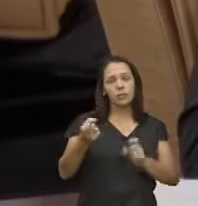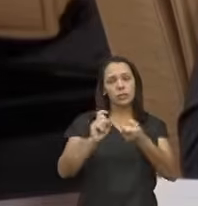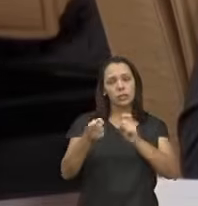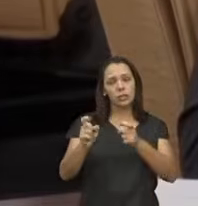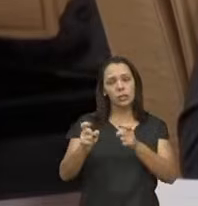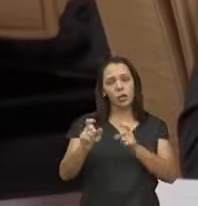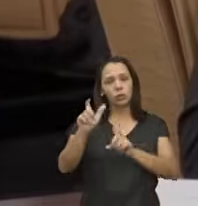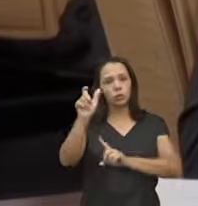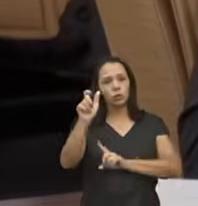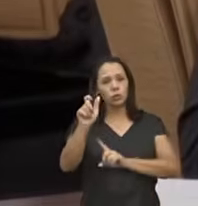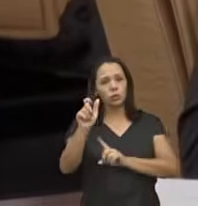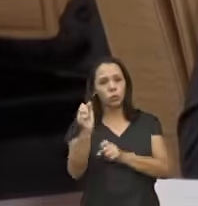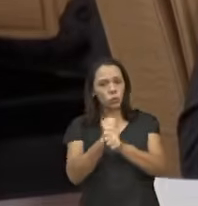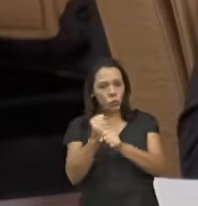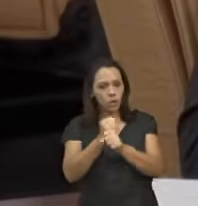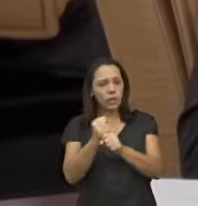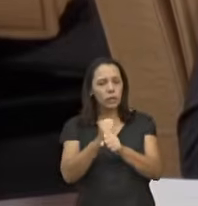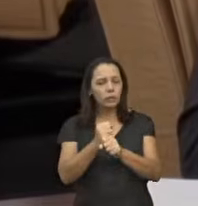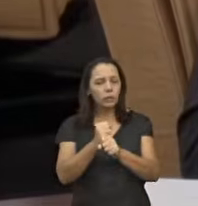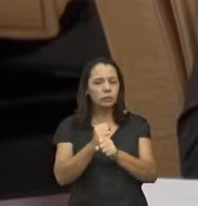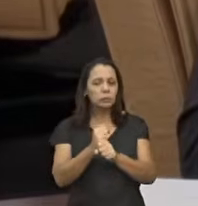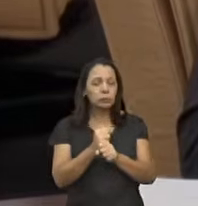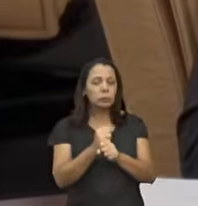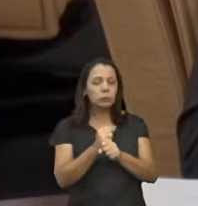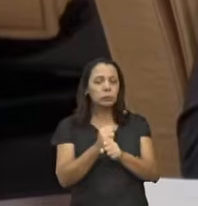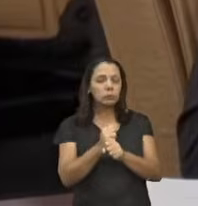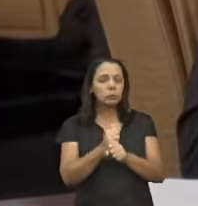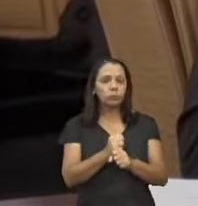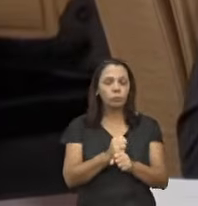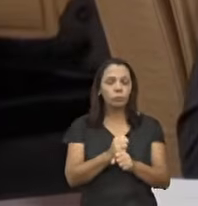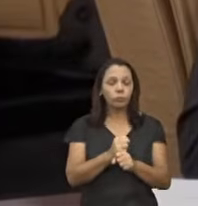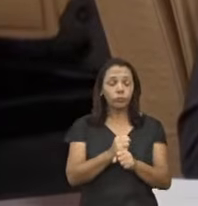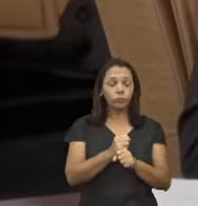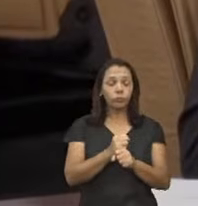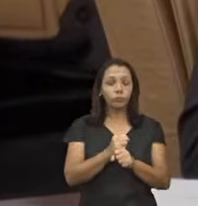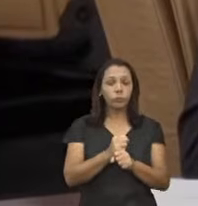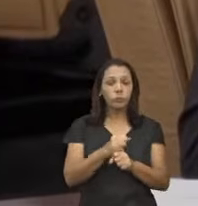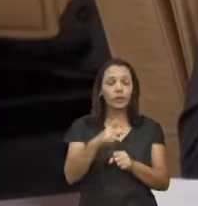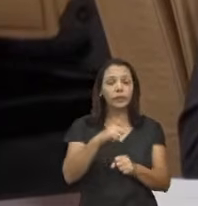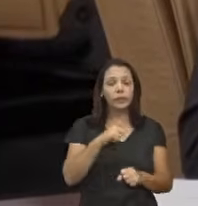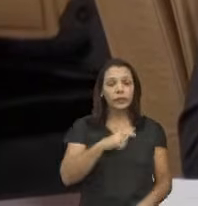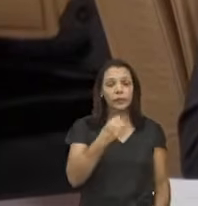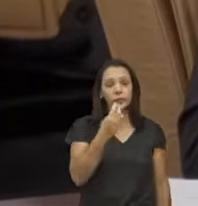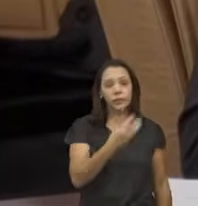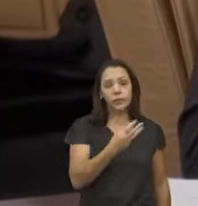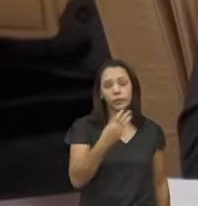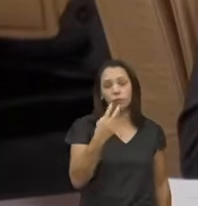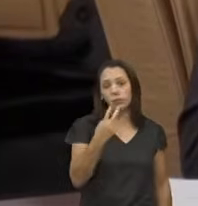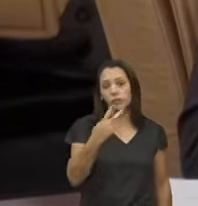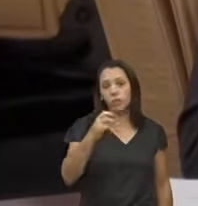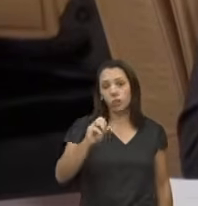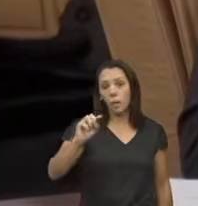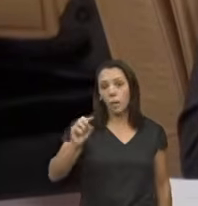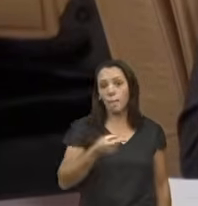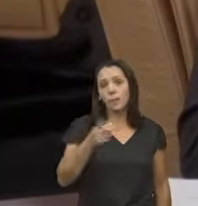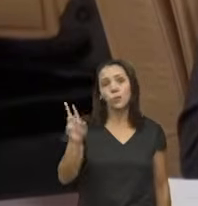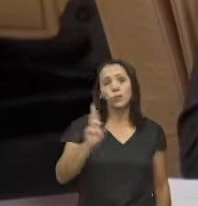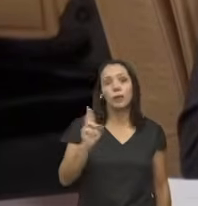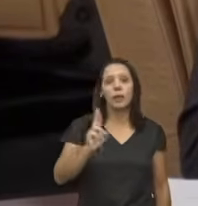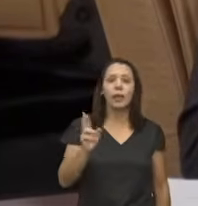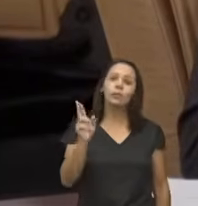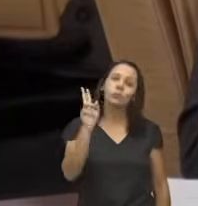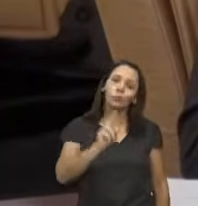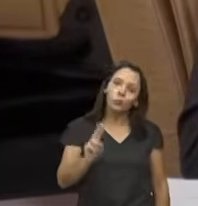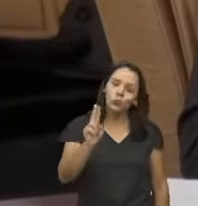longo do ano, o que é um número bastante conservador, eu acredito, a gente tem R$320.000 de custo.